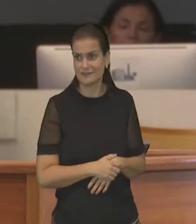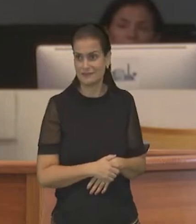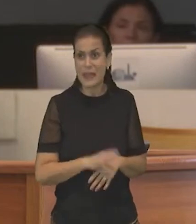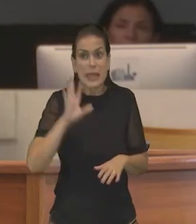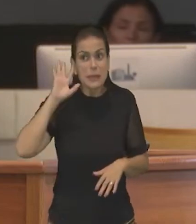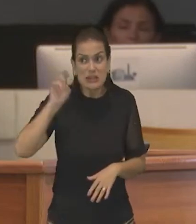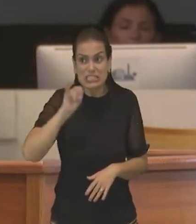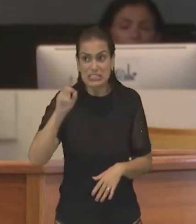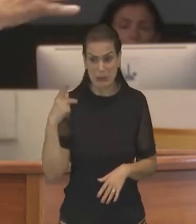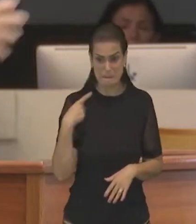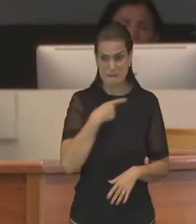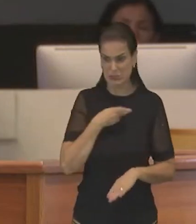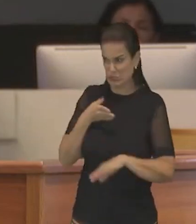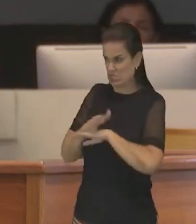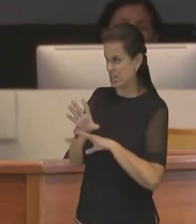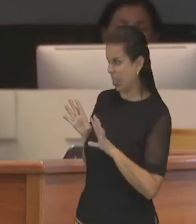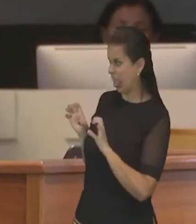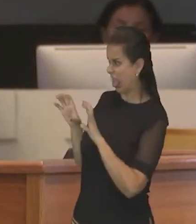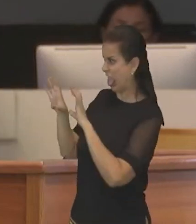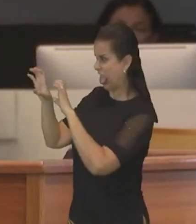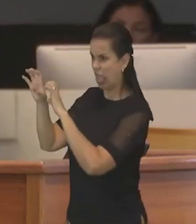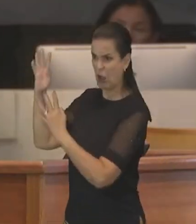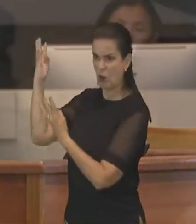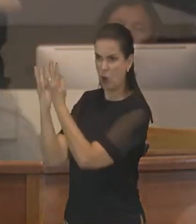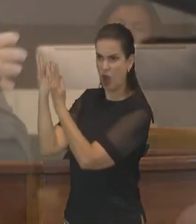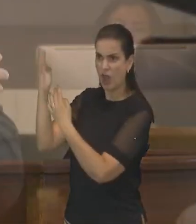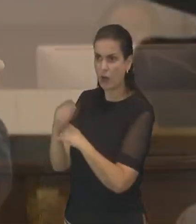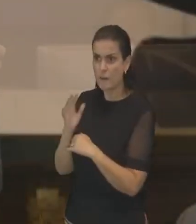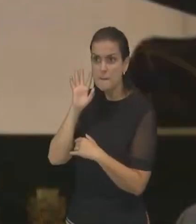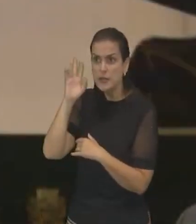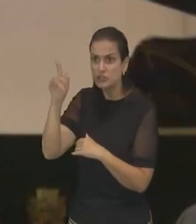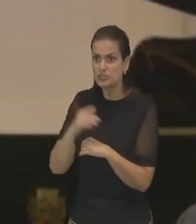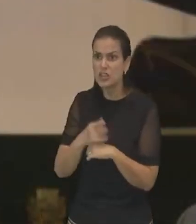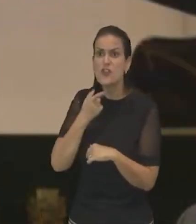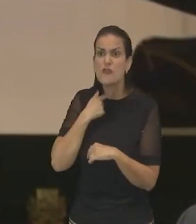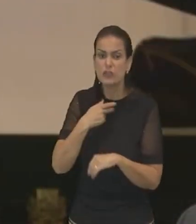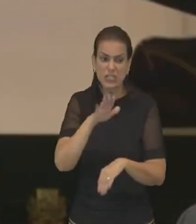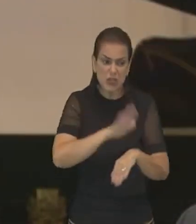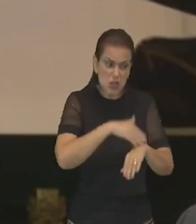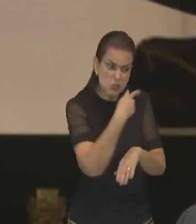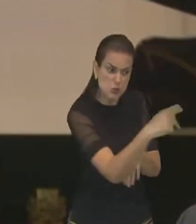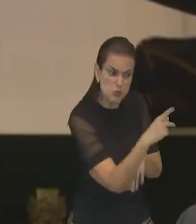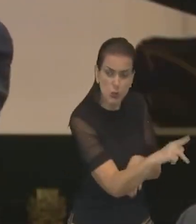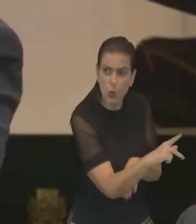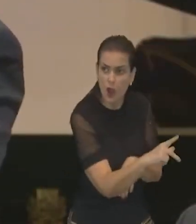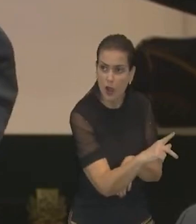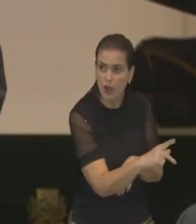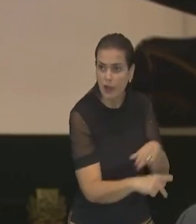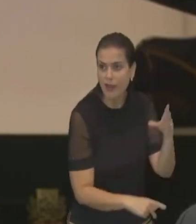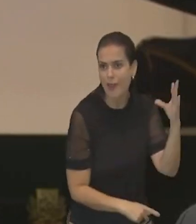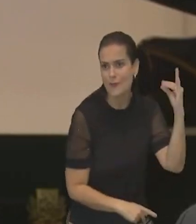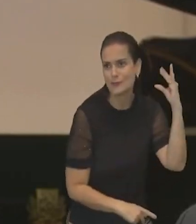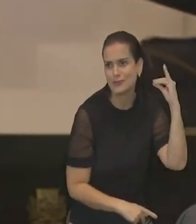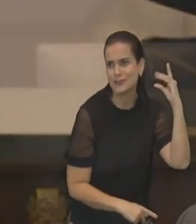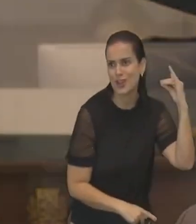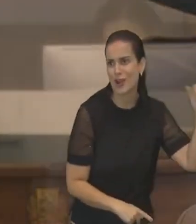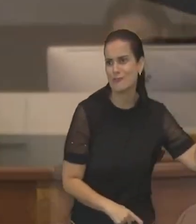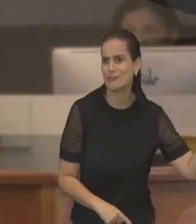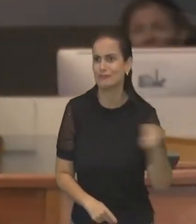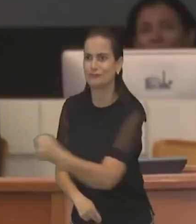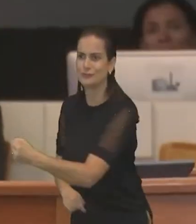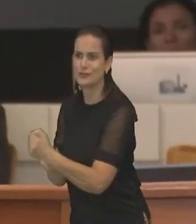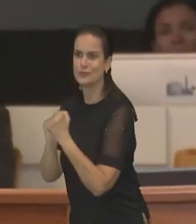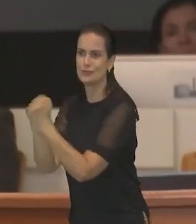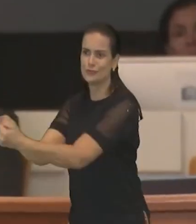lá, esculachado o coral, feito o que você teve vontade de fazer, você teria dado lugar ao diabo, e teria